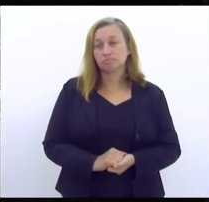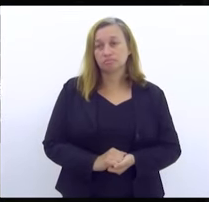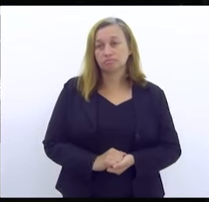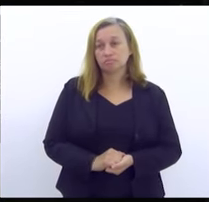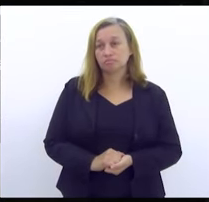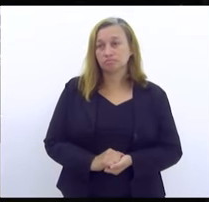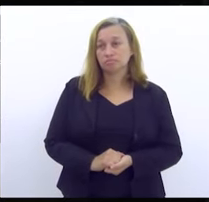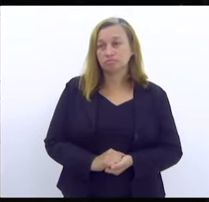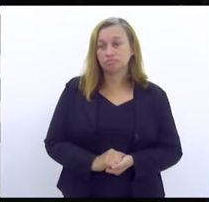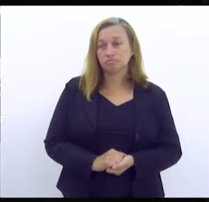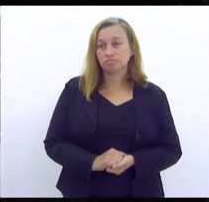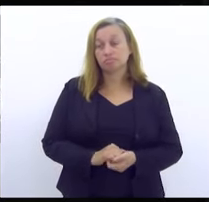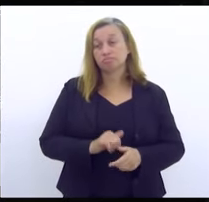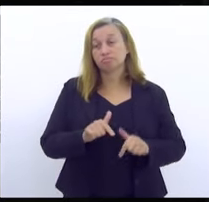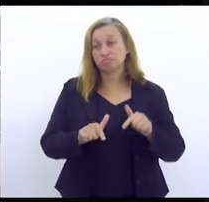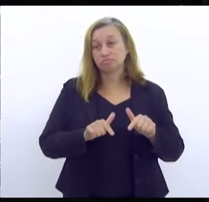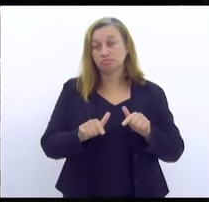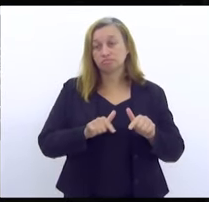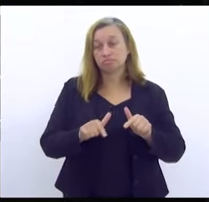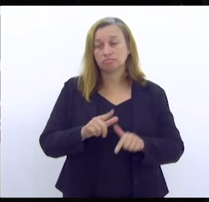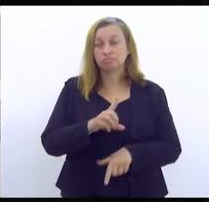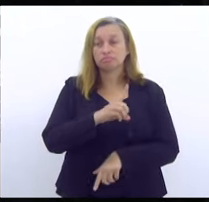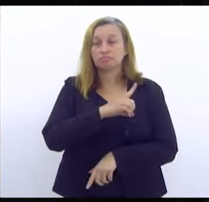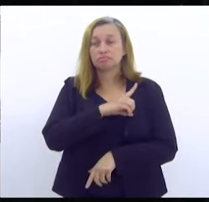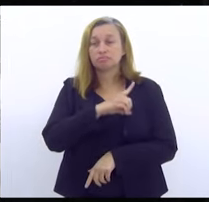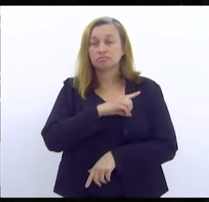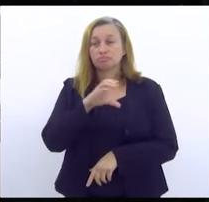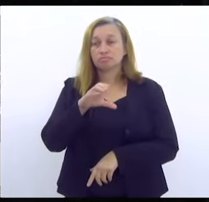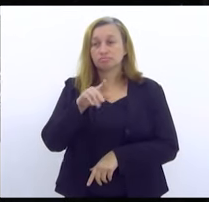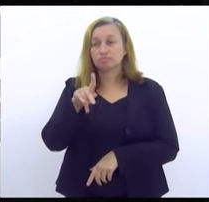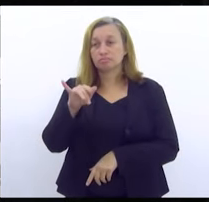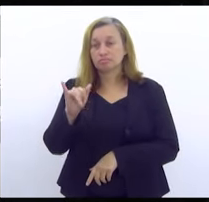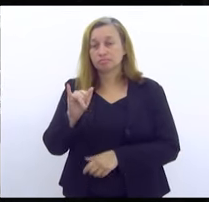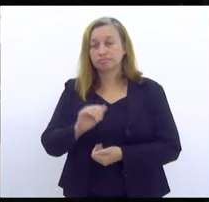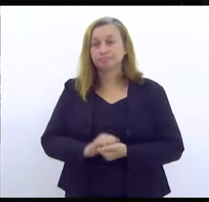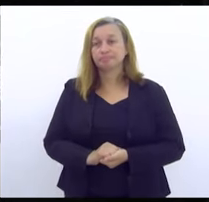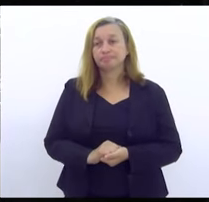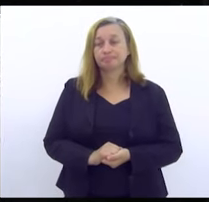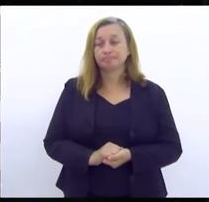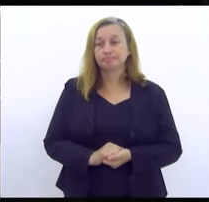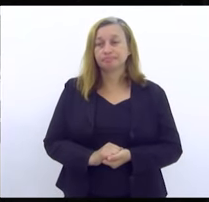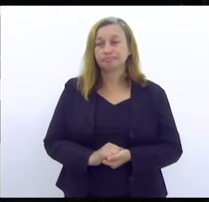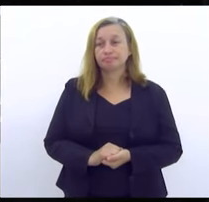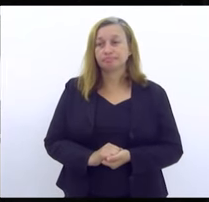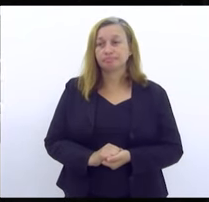dos serviços delegados, da CPI, que tratou